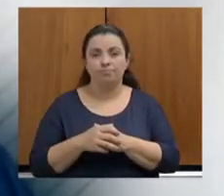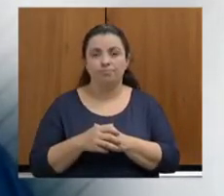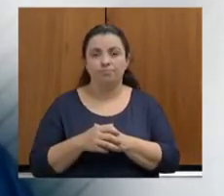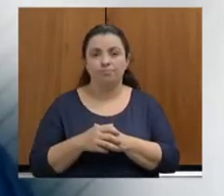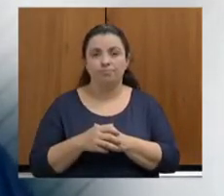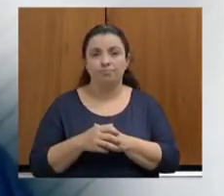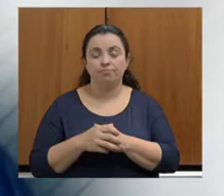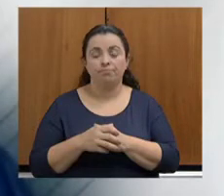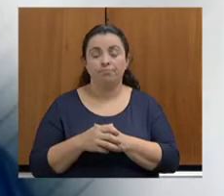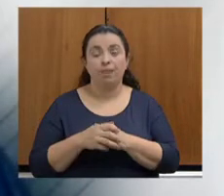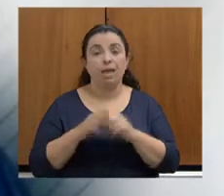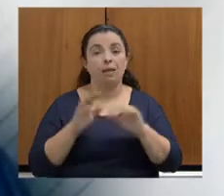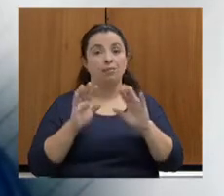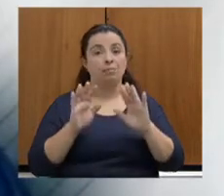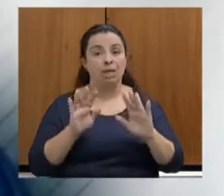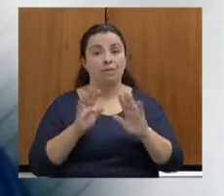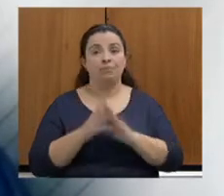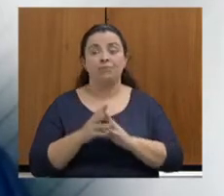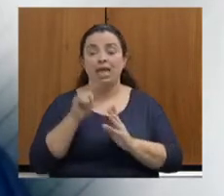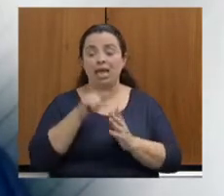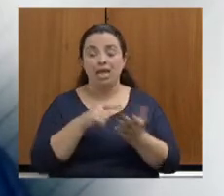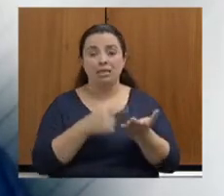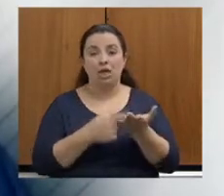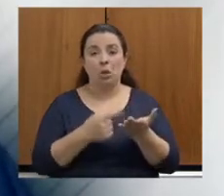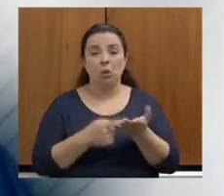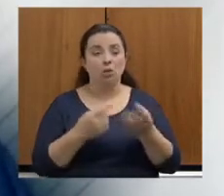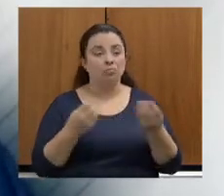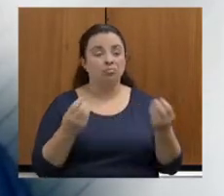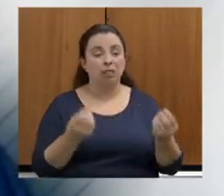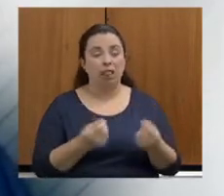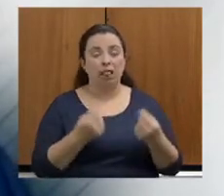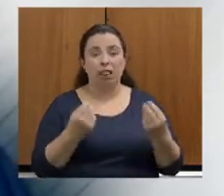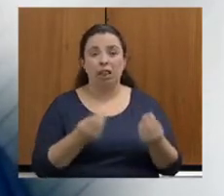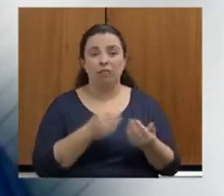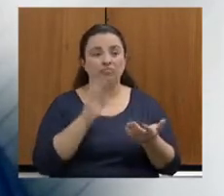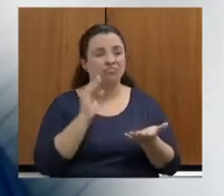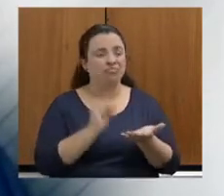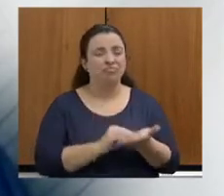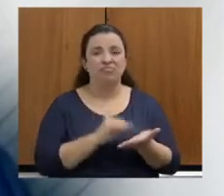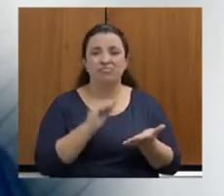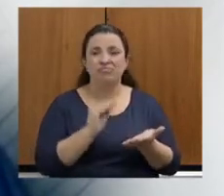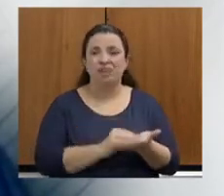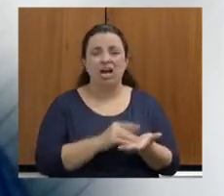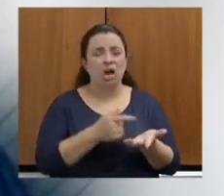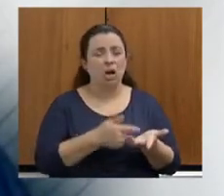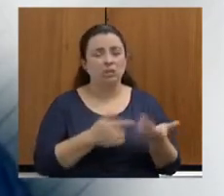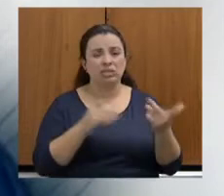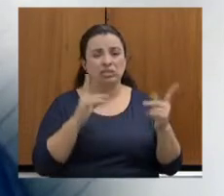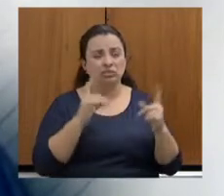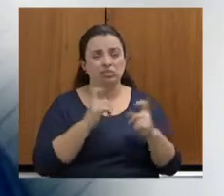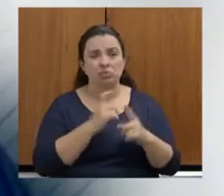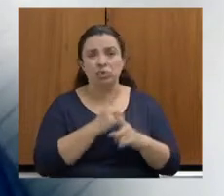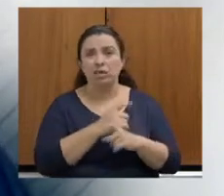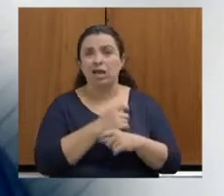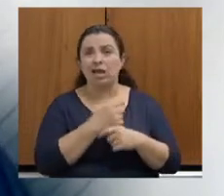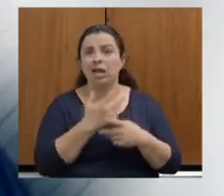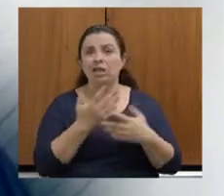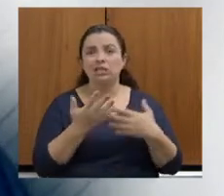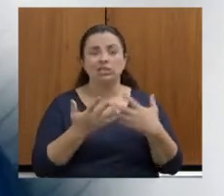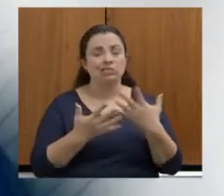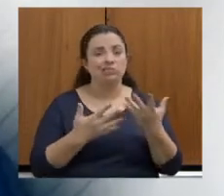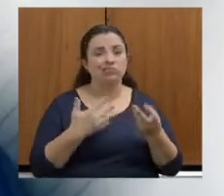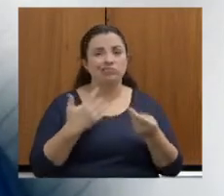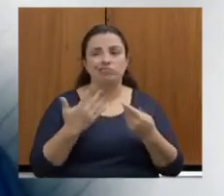pela insuficiência desse acordo pela dificuldade de se acordo chegar